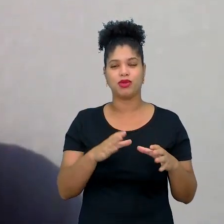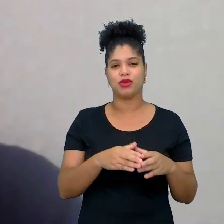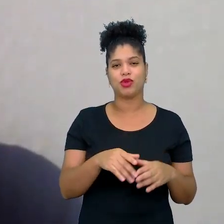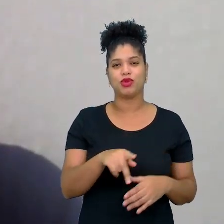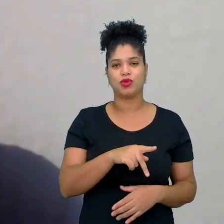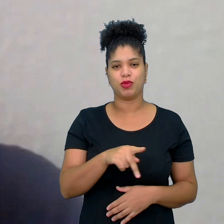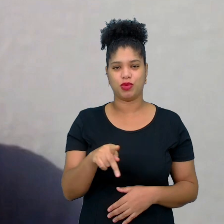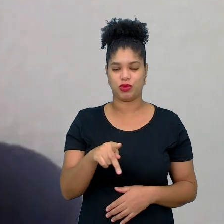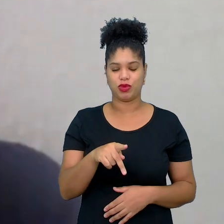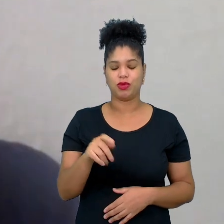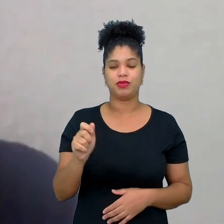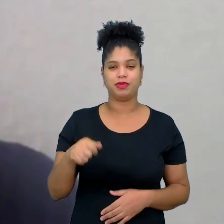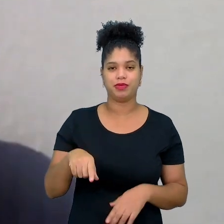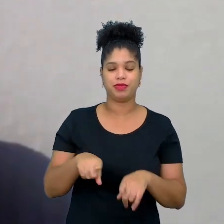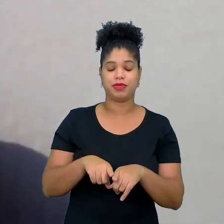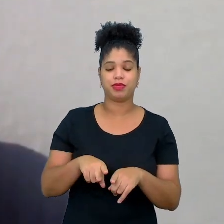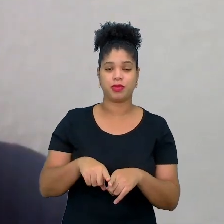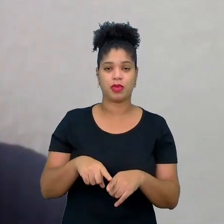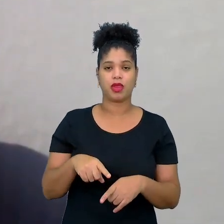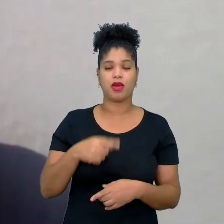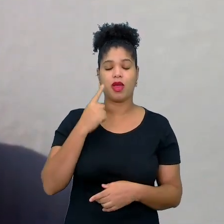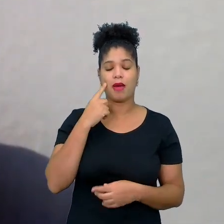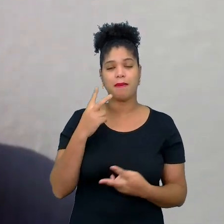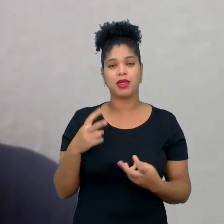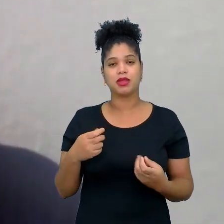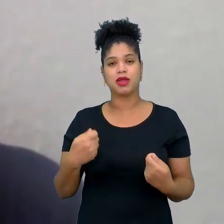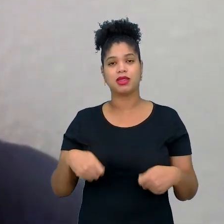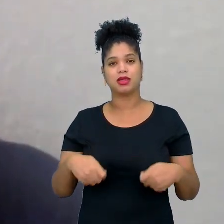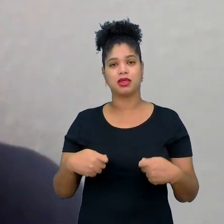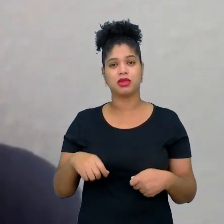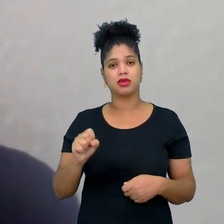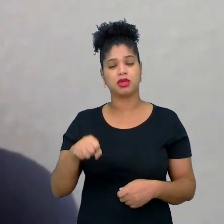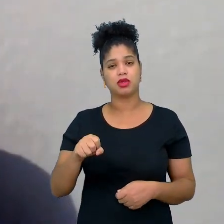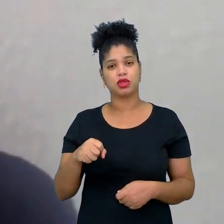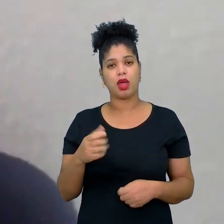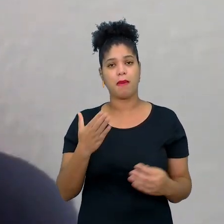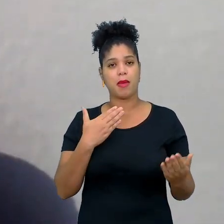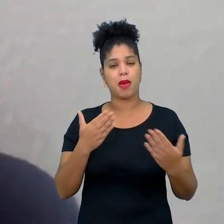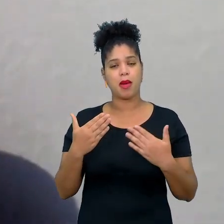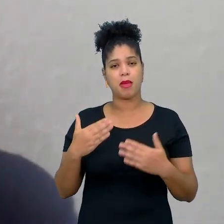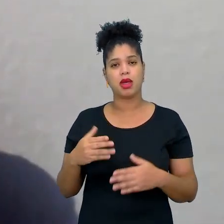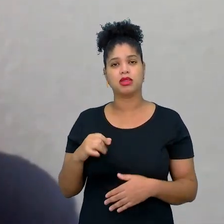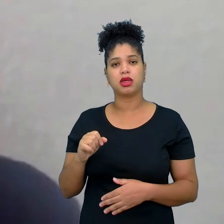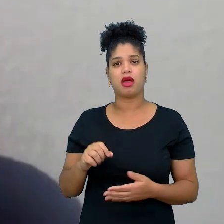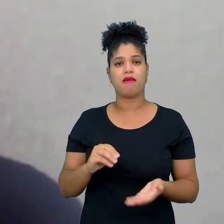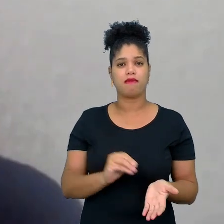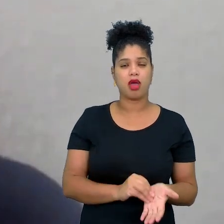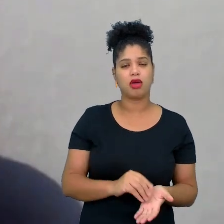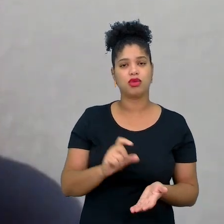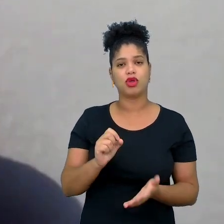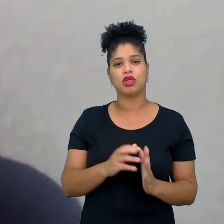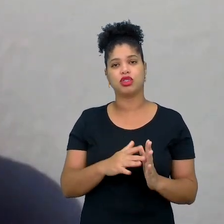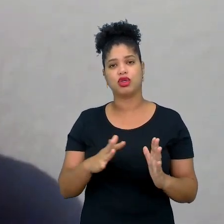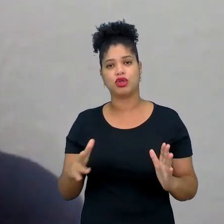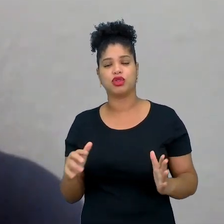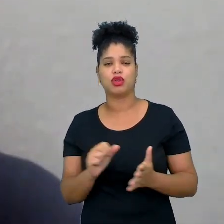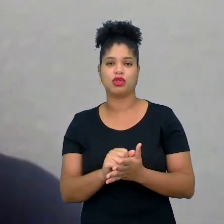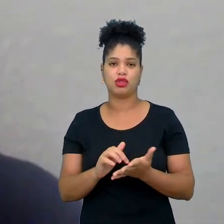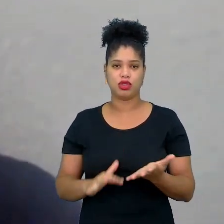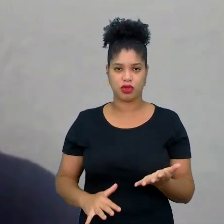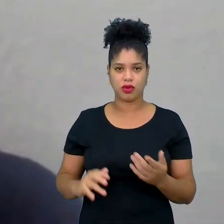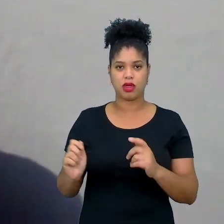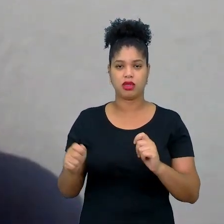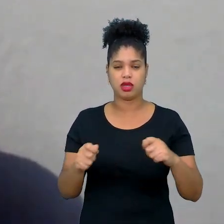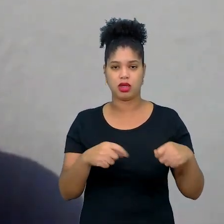os pares de vocês sobre essa necessidade de discutir essa pauta, discutir essa sequência de atividade, para que